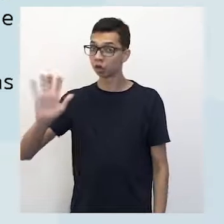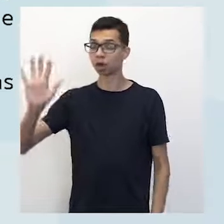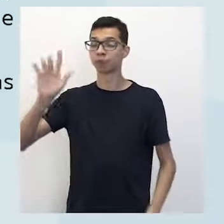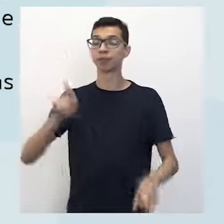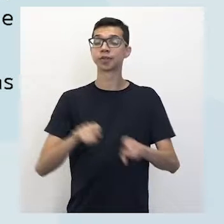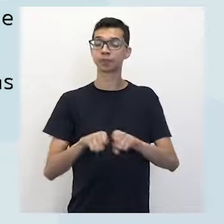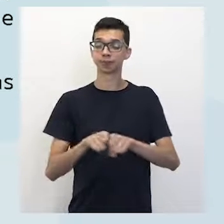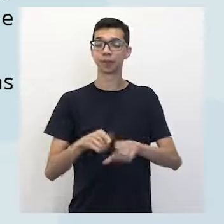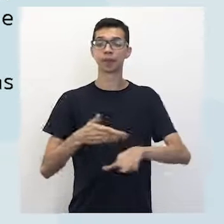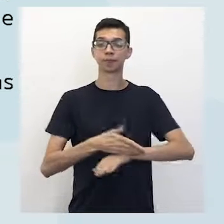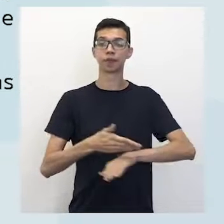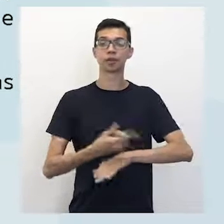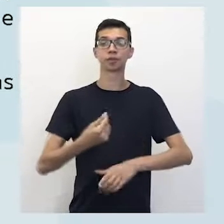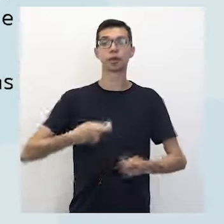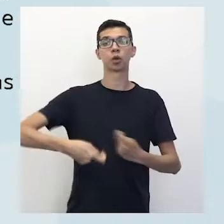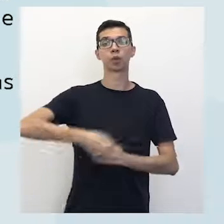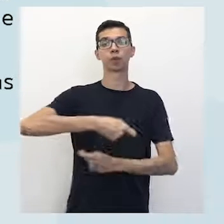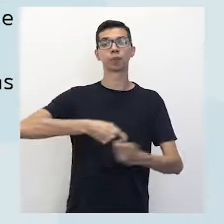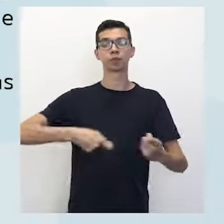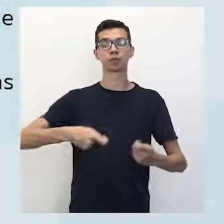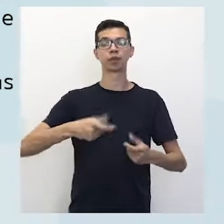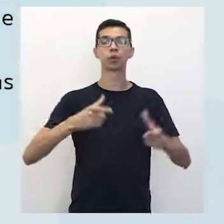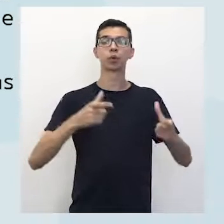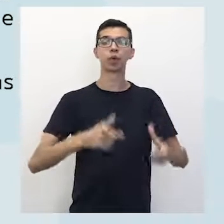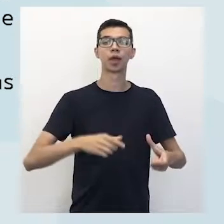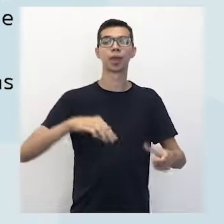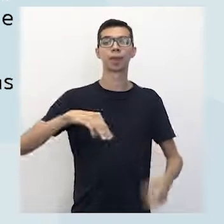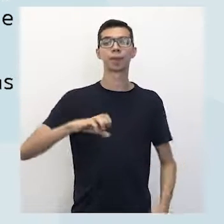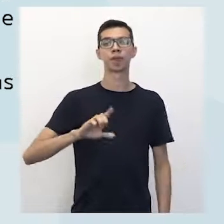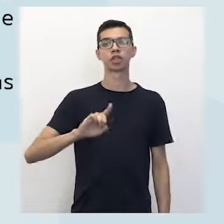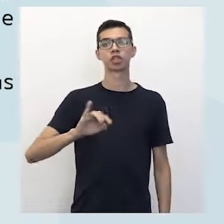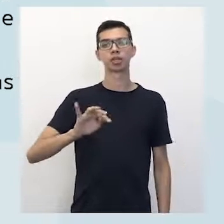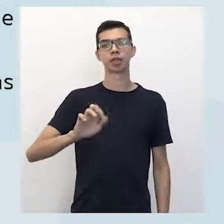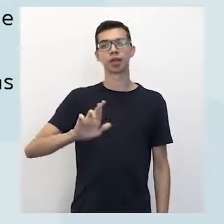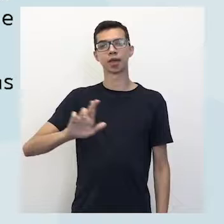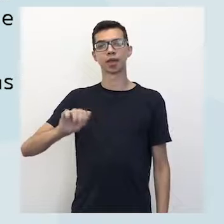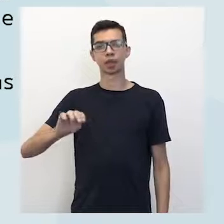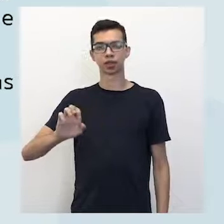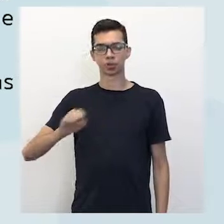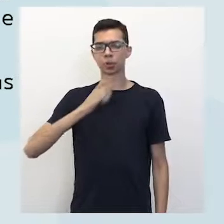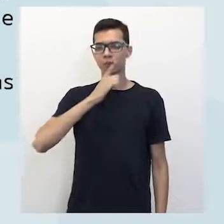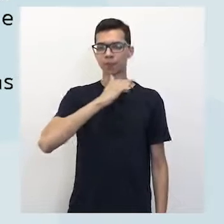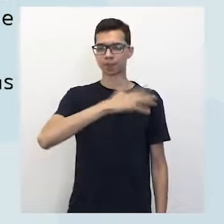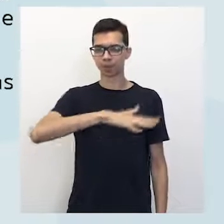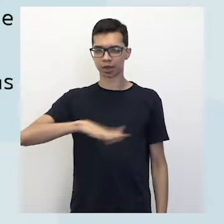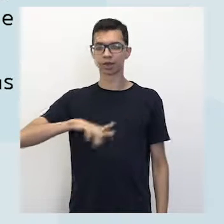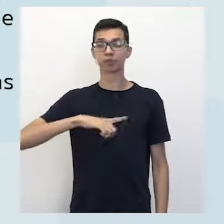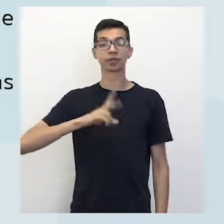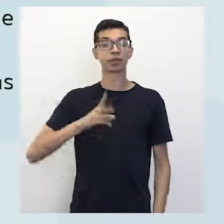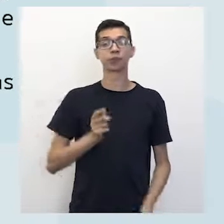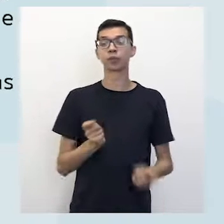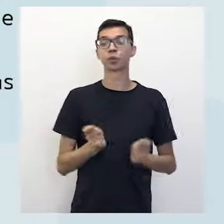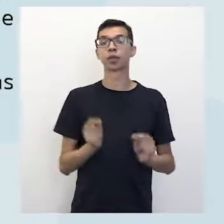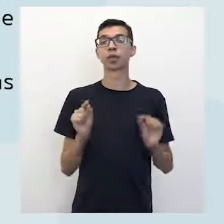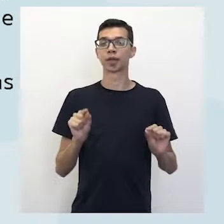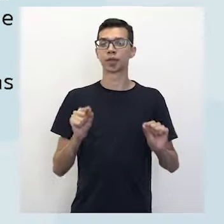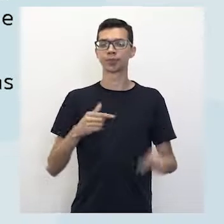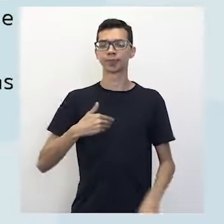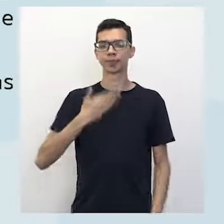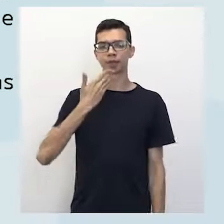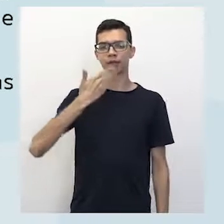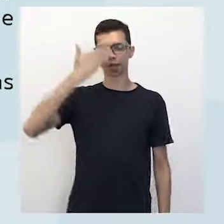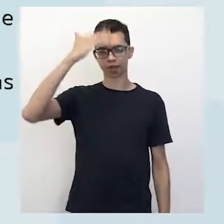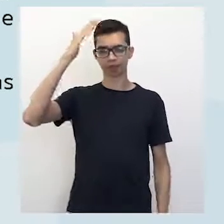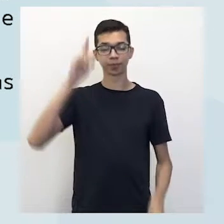mar Mediterrâneo, que era antes dominado por árabes e africanos. Houve um enriquecimento das cidades europeias devido